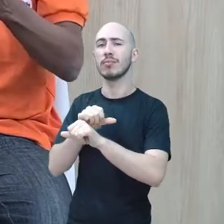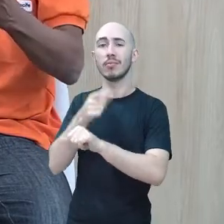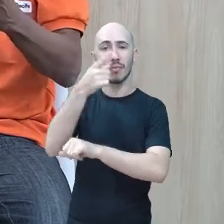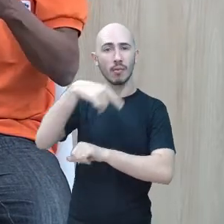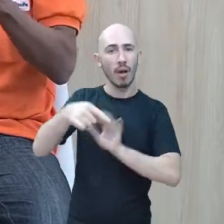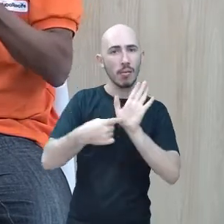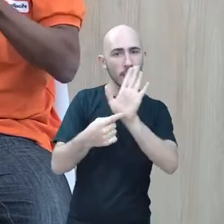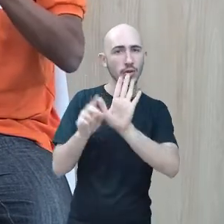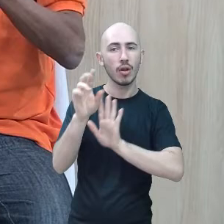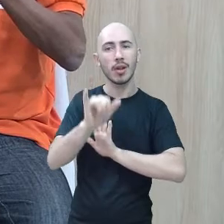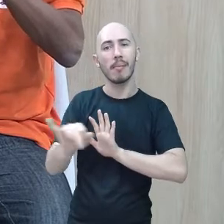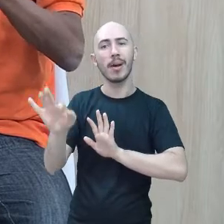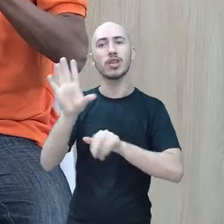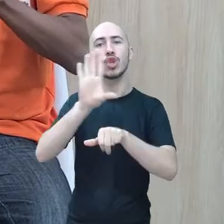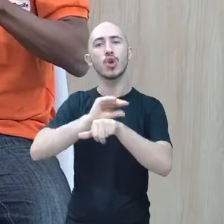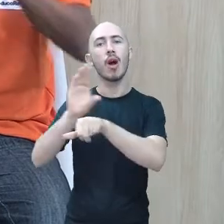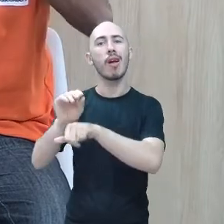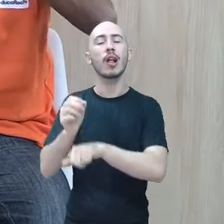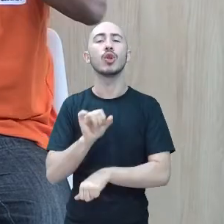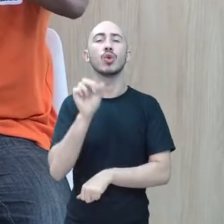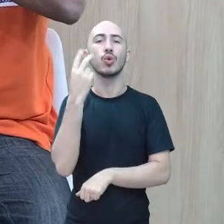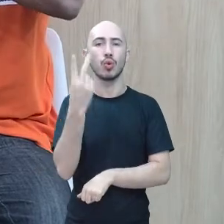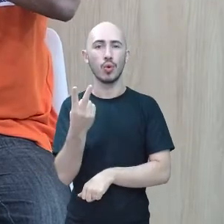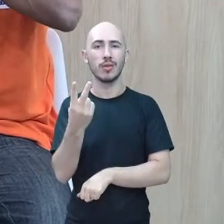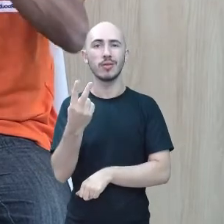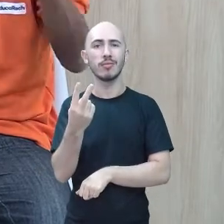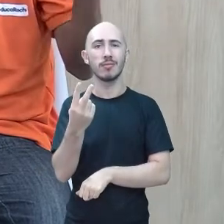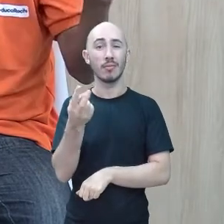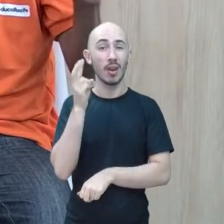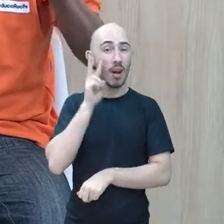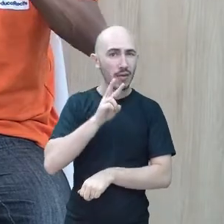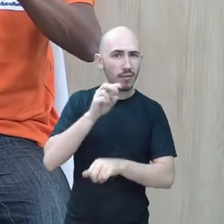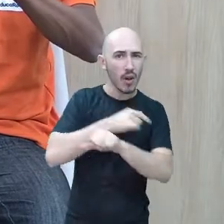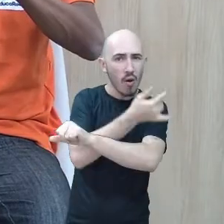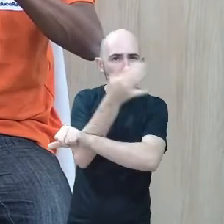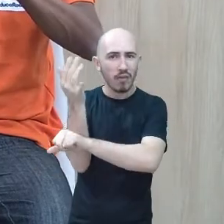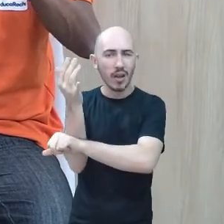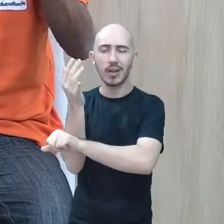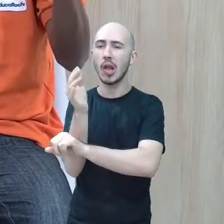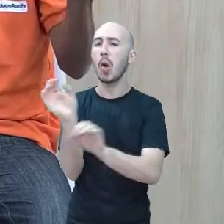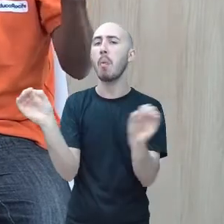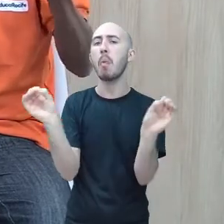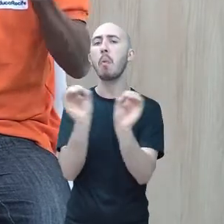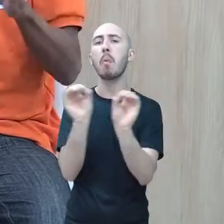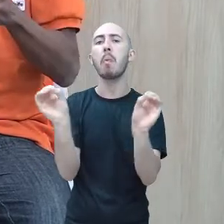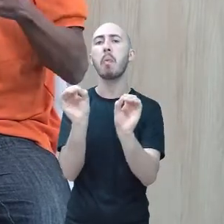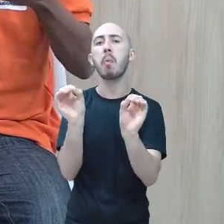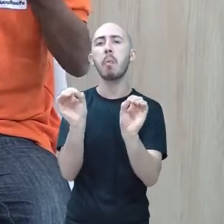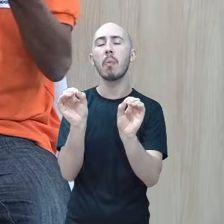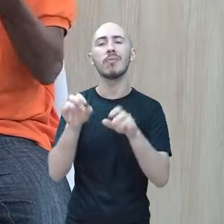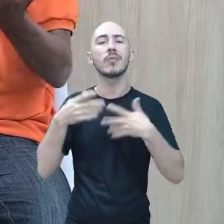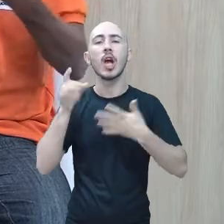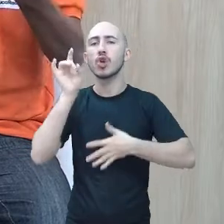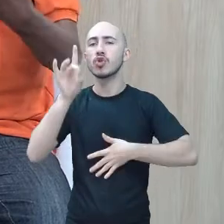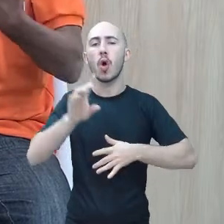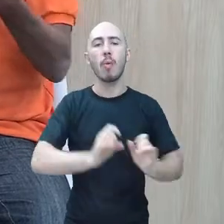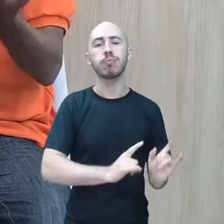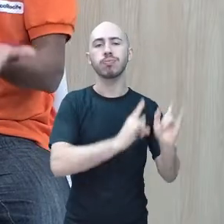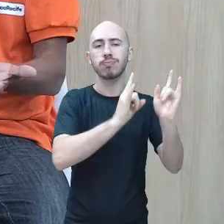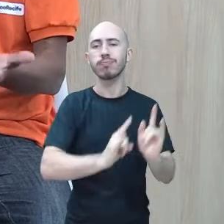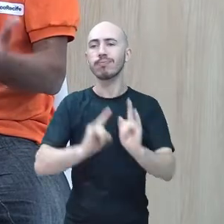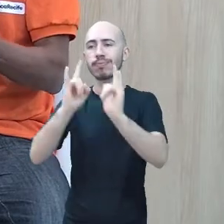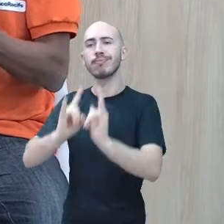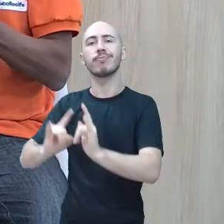aí, mostrando que você praticamente não vê verde. Você não vê árvores, somente concretos, concretos